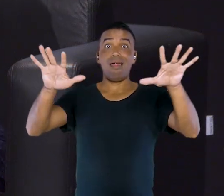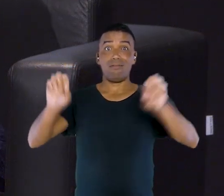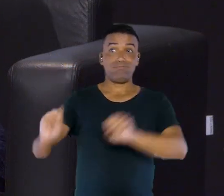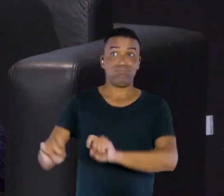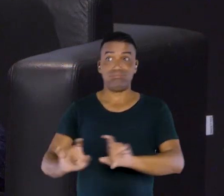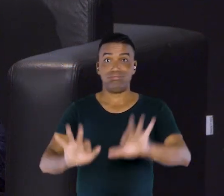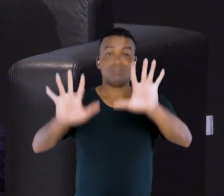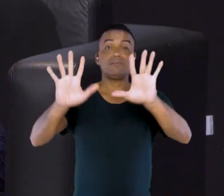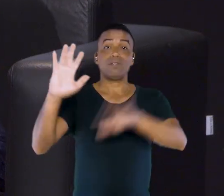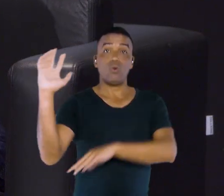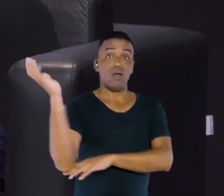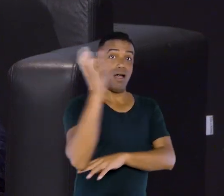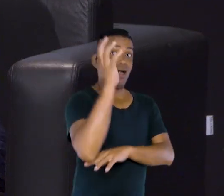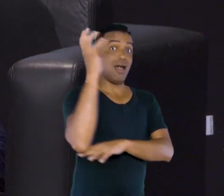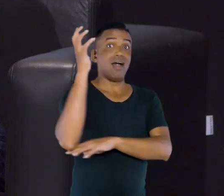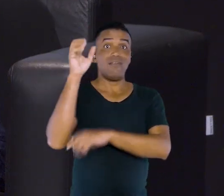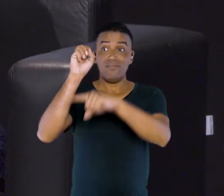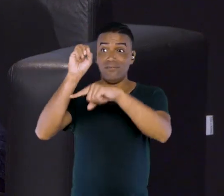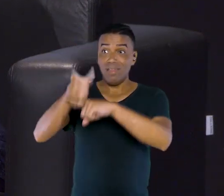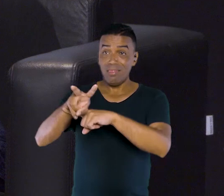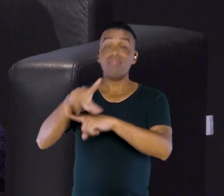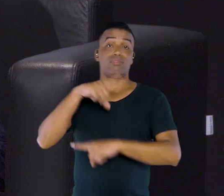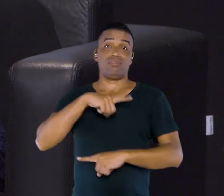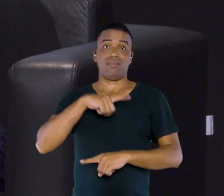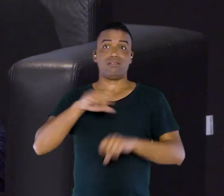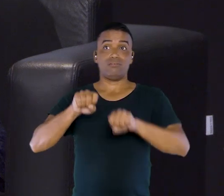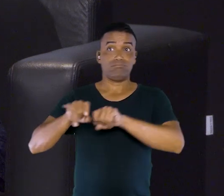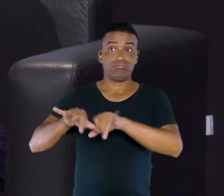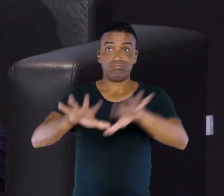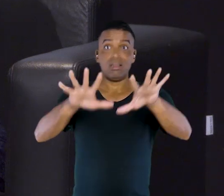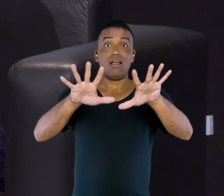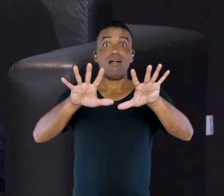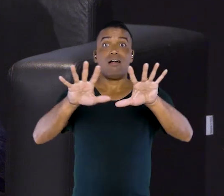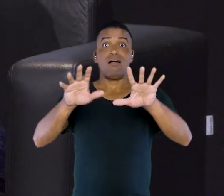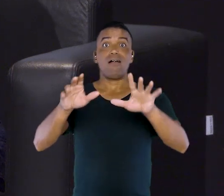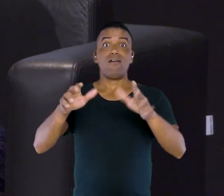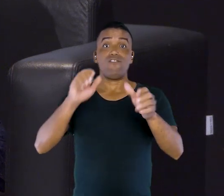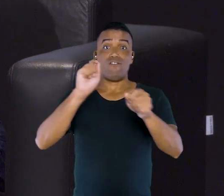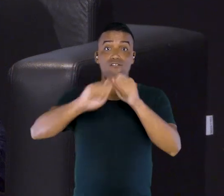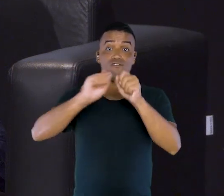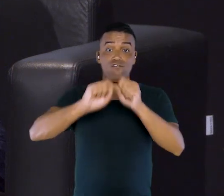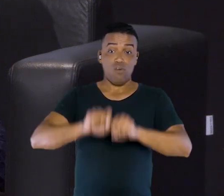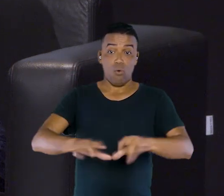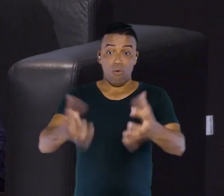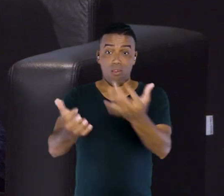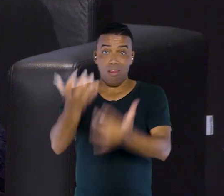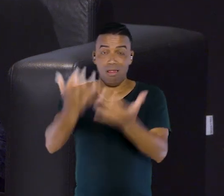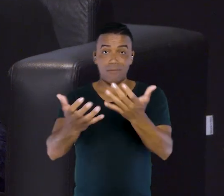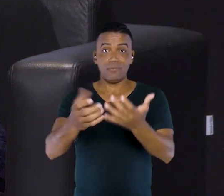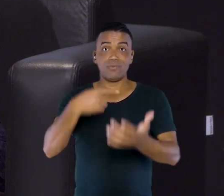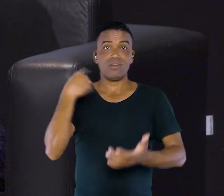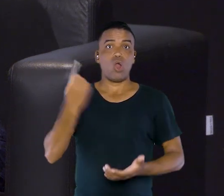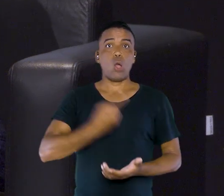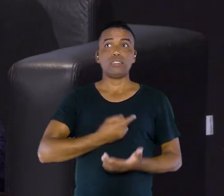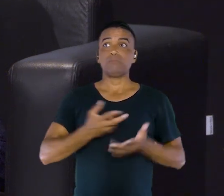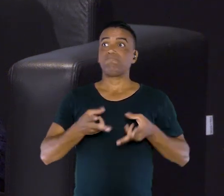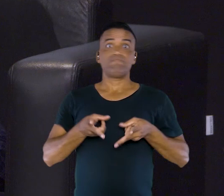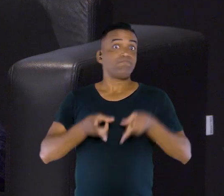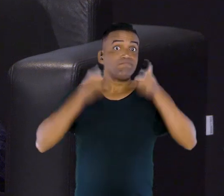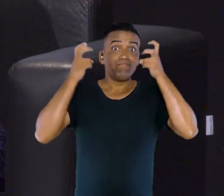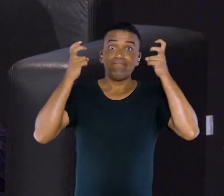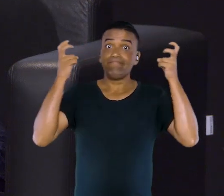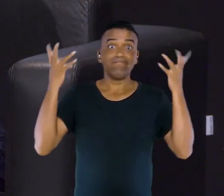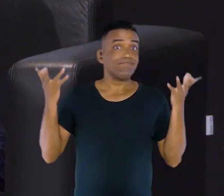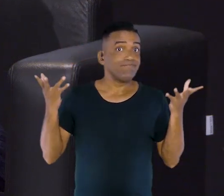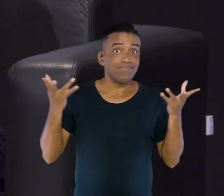eram árvores venenosas, né? E isso, muitas das vezes, a gente acaba não se